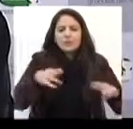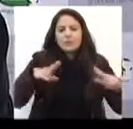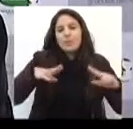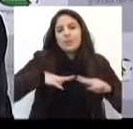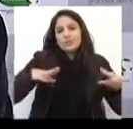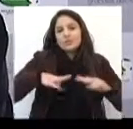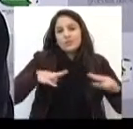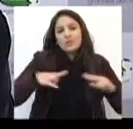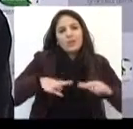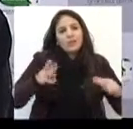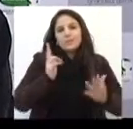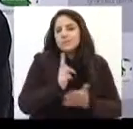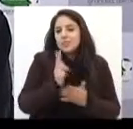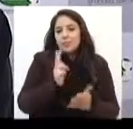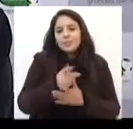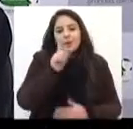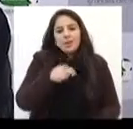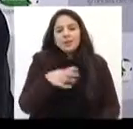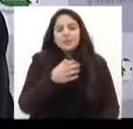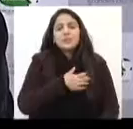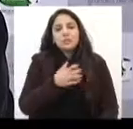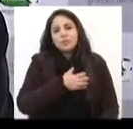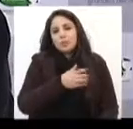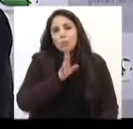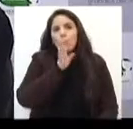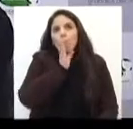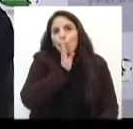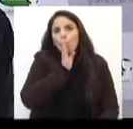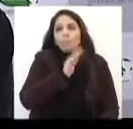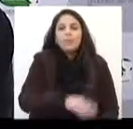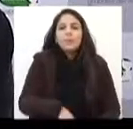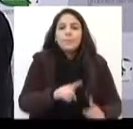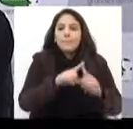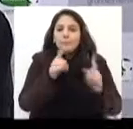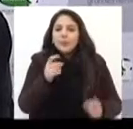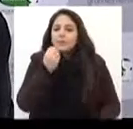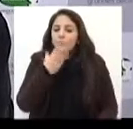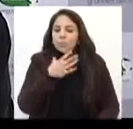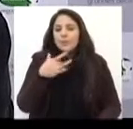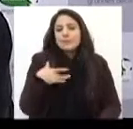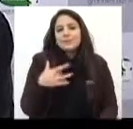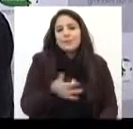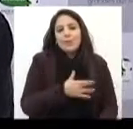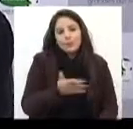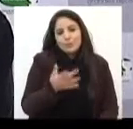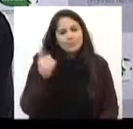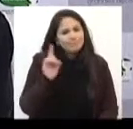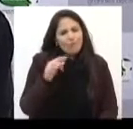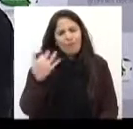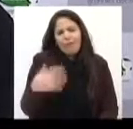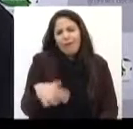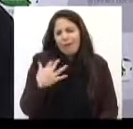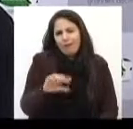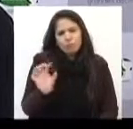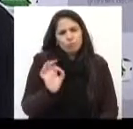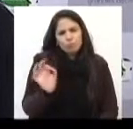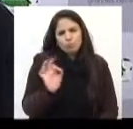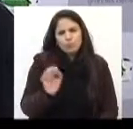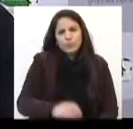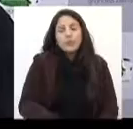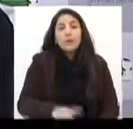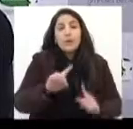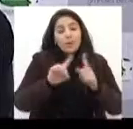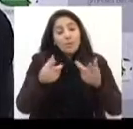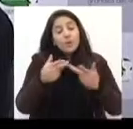coisas particulares sempre não querem agir de maneira nenhuma, né? Mas é benéfico à saúde, não é tão caro, entendeu?